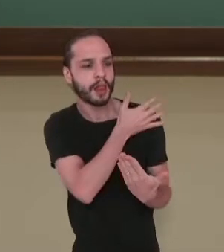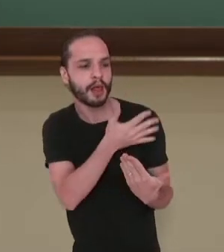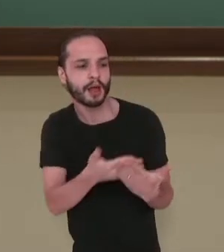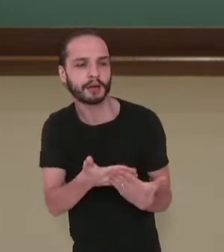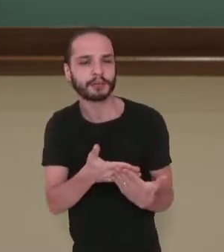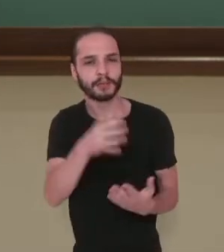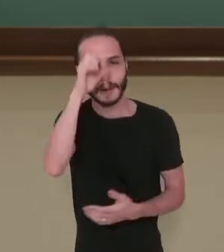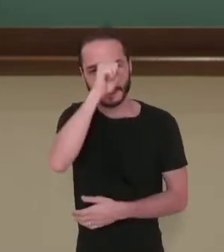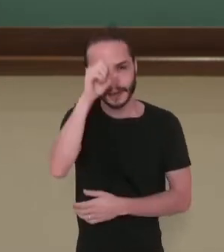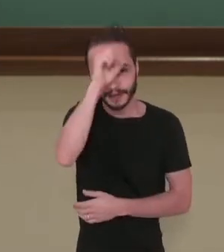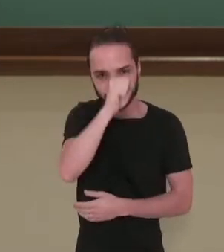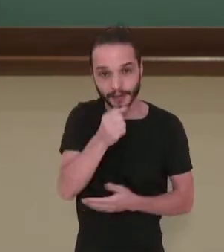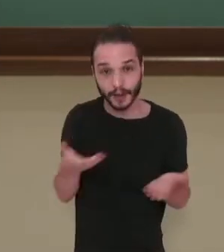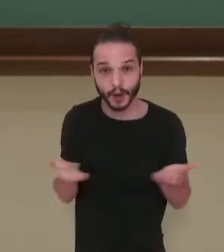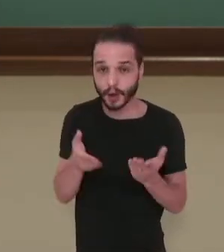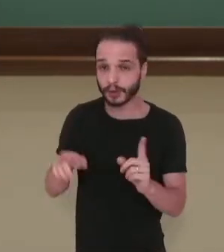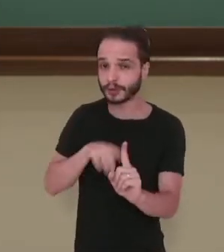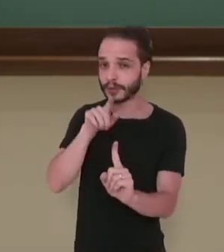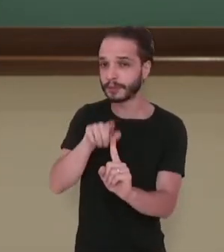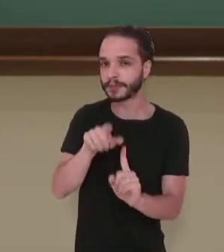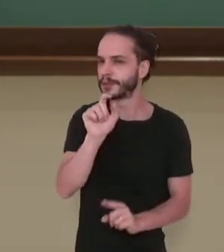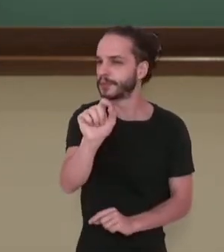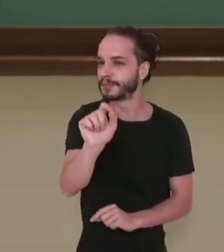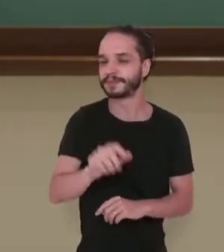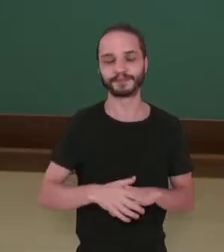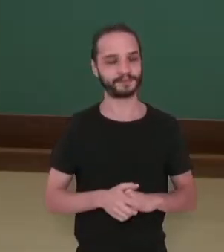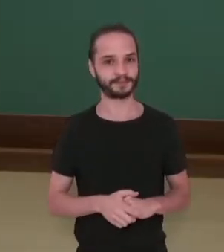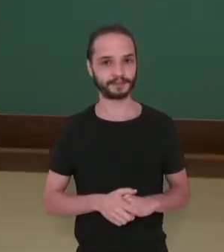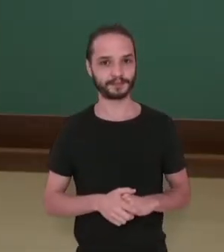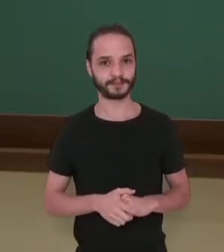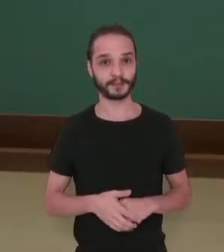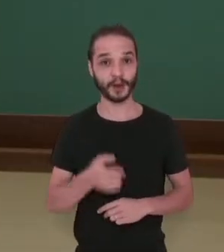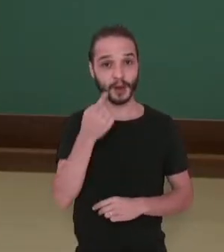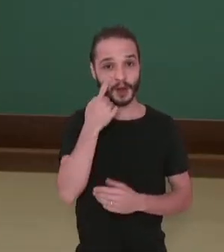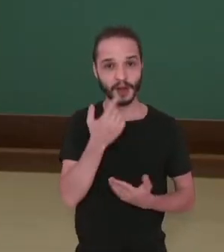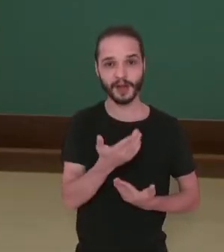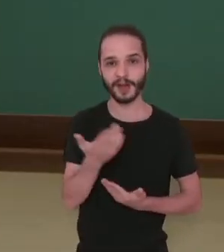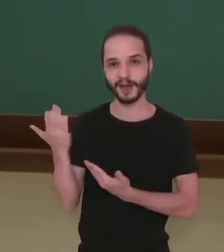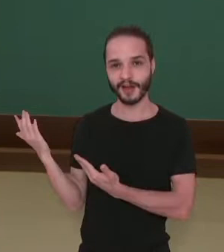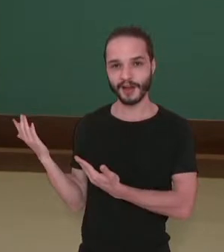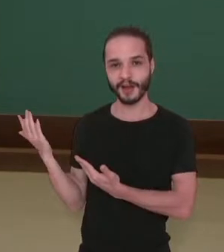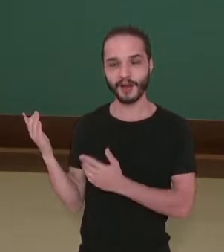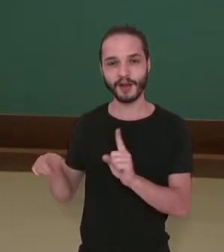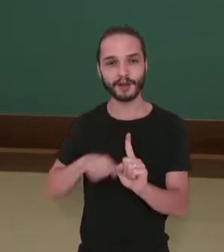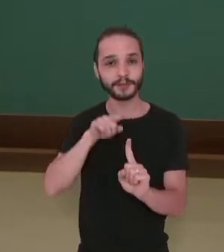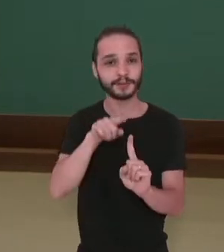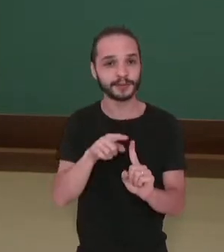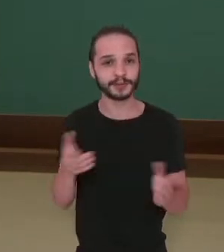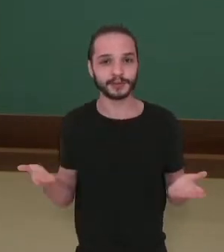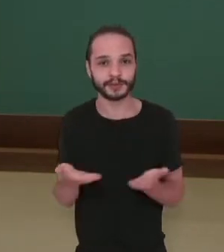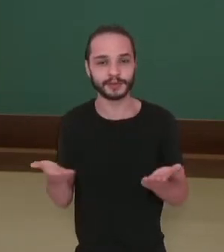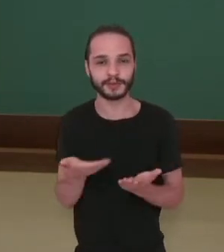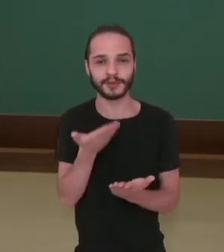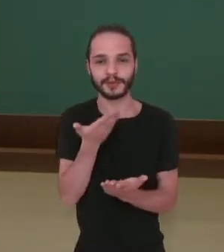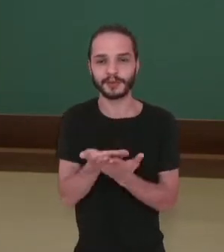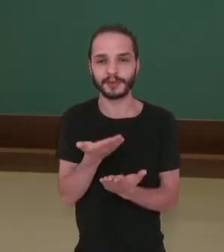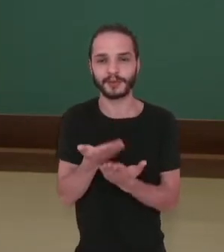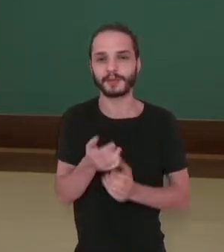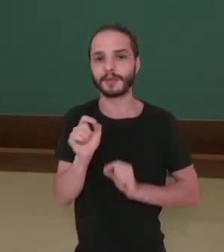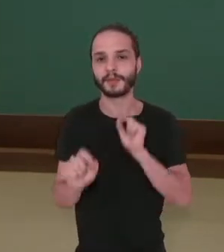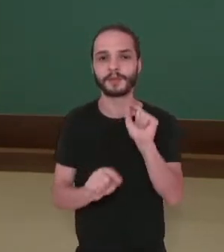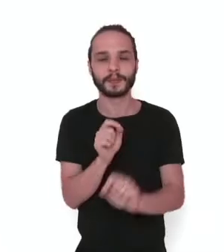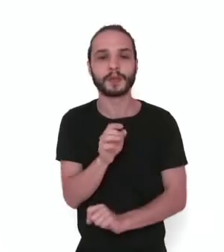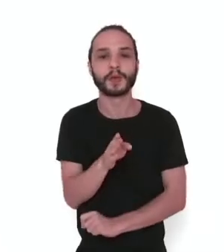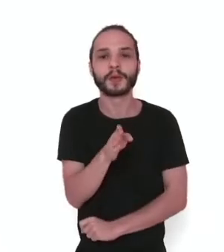aprenderam. Vamos ver o objetivo dessa aula? Então veja bem, os objetivos dessa aula, né, é conhecer